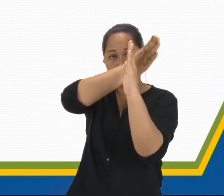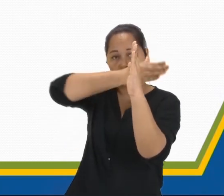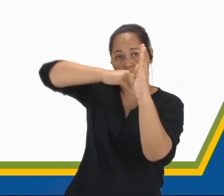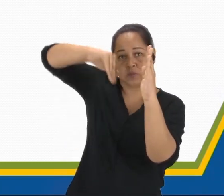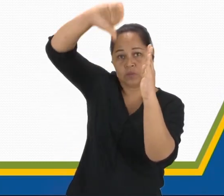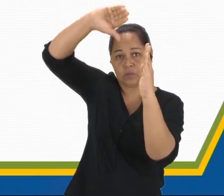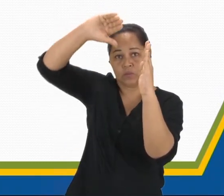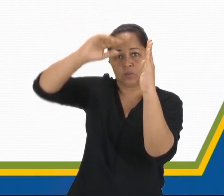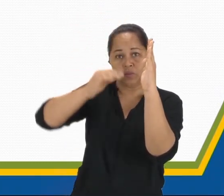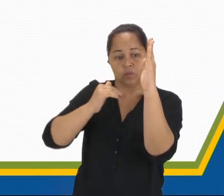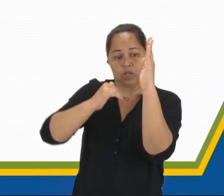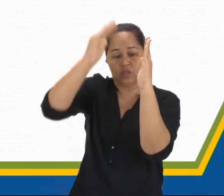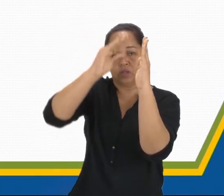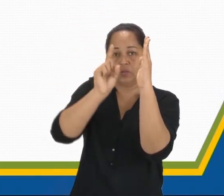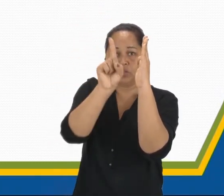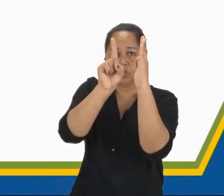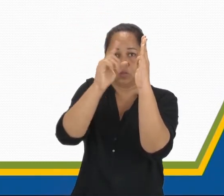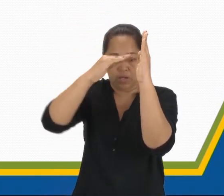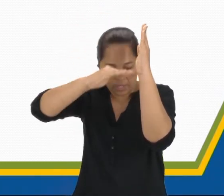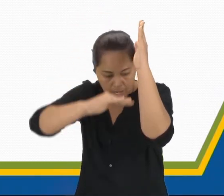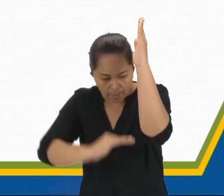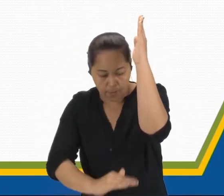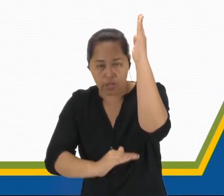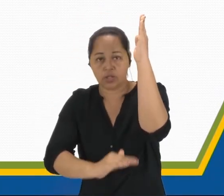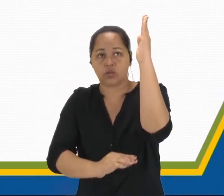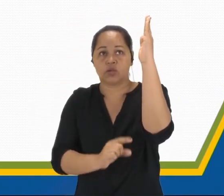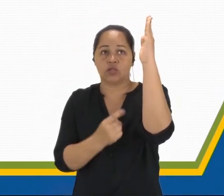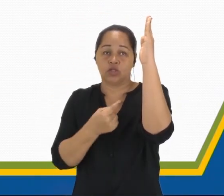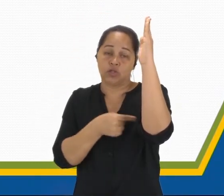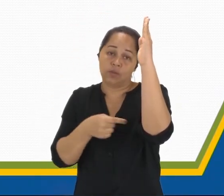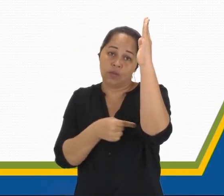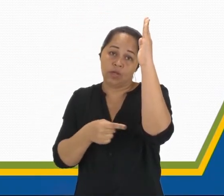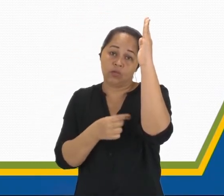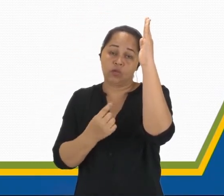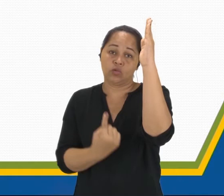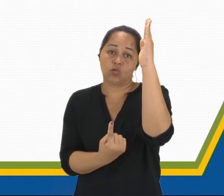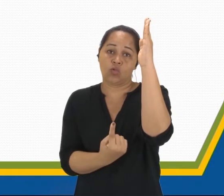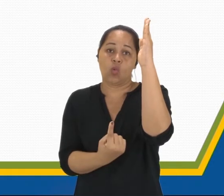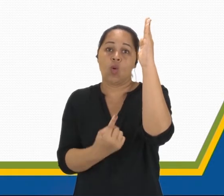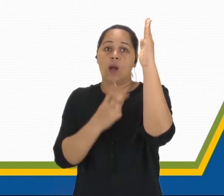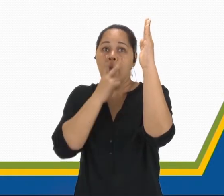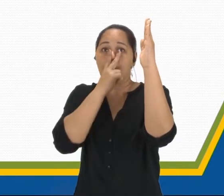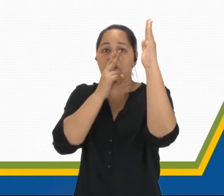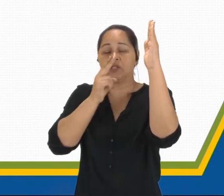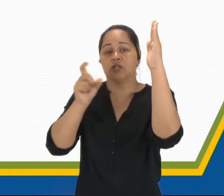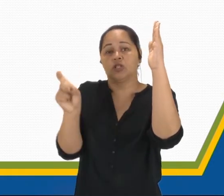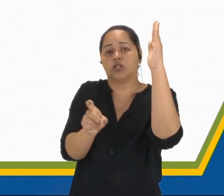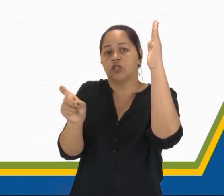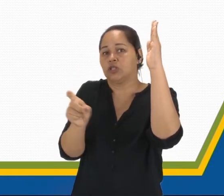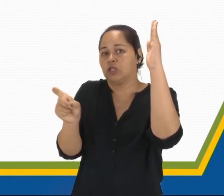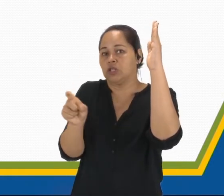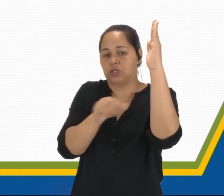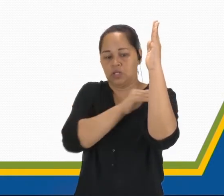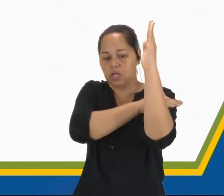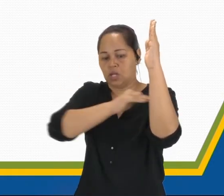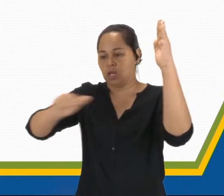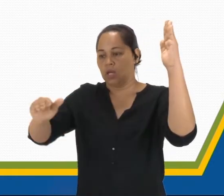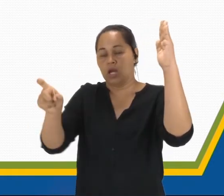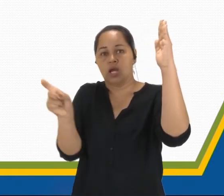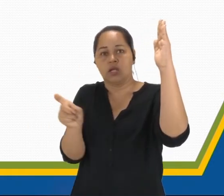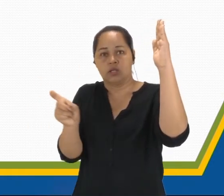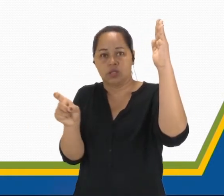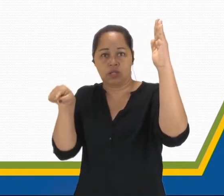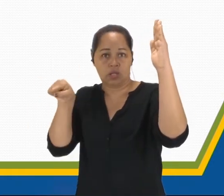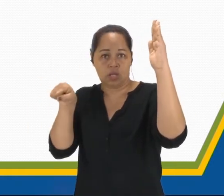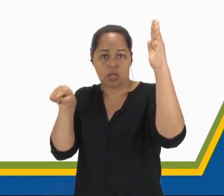aqui. Repare na imagem que aqui, ó, a imagem é y menor ou igual a menos 1 ou y maior ou igual a 1. Se você